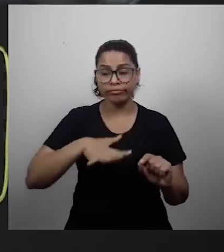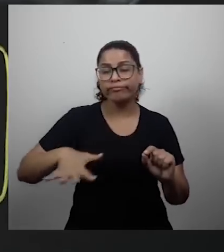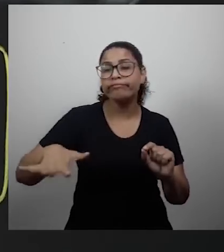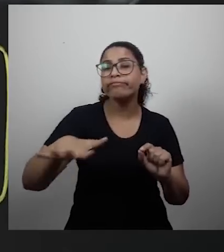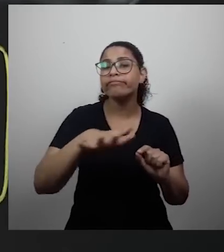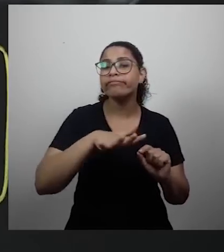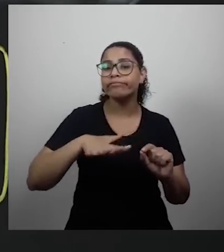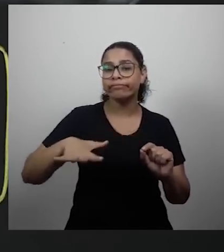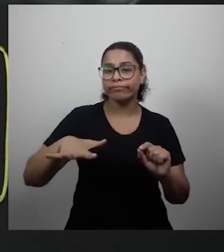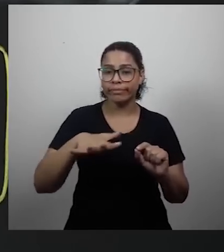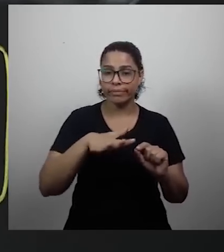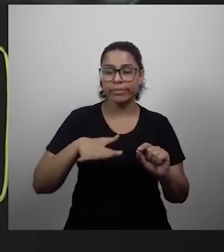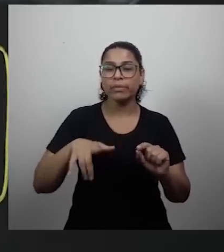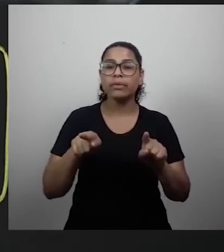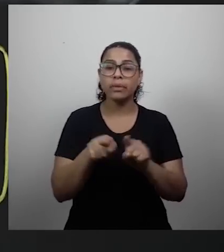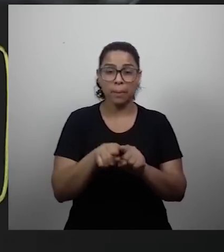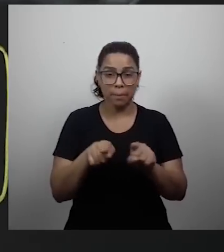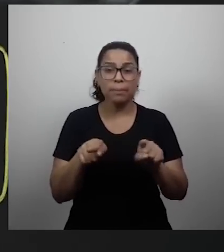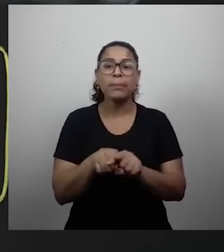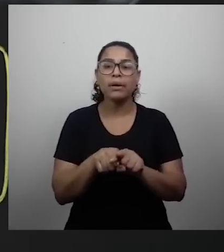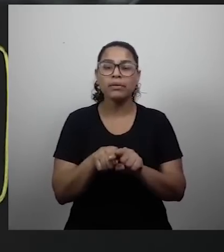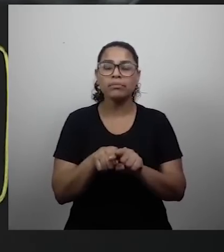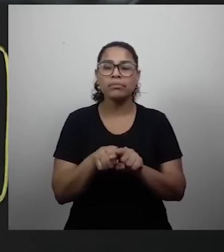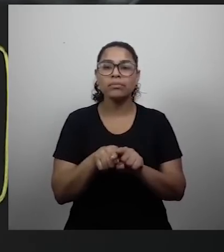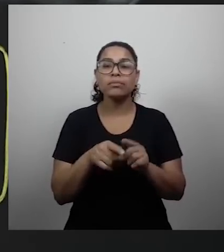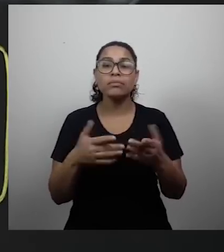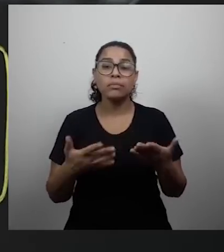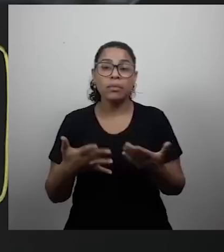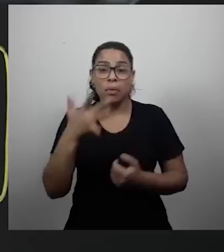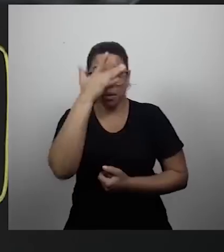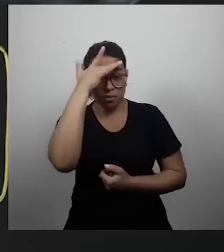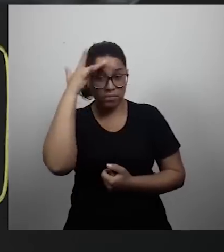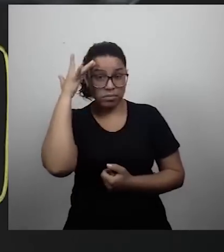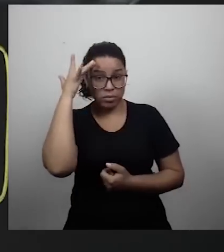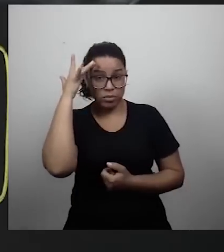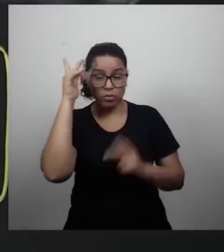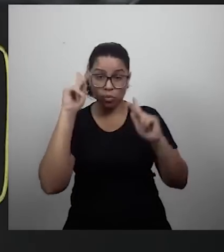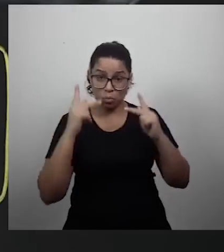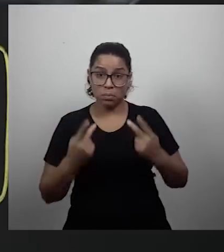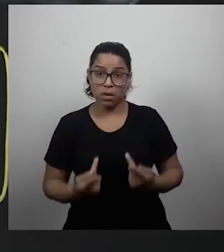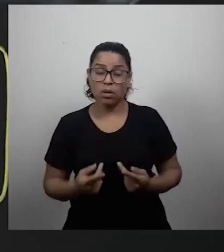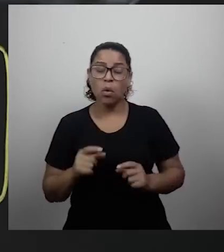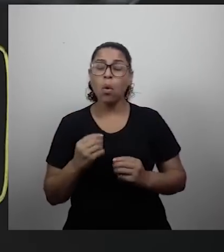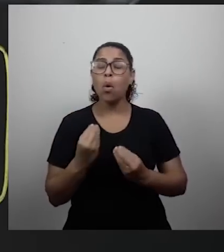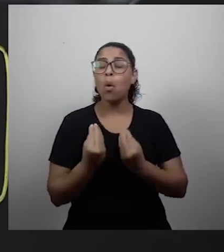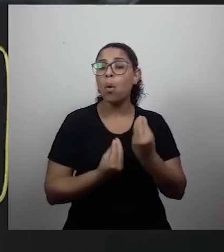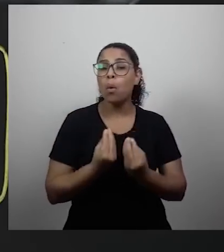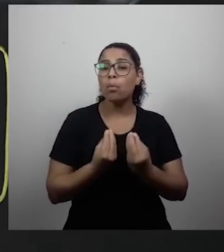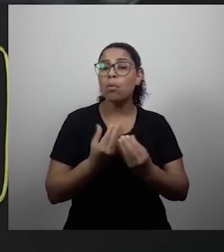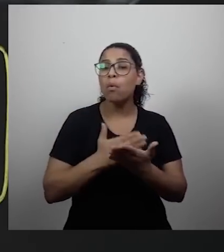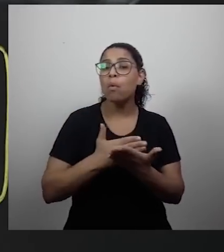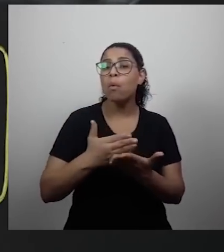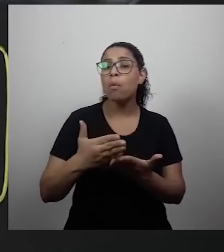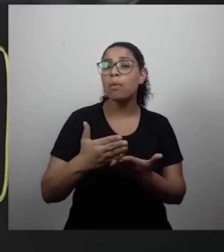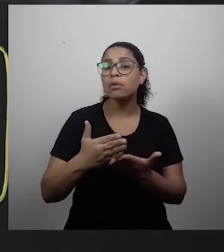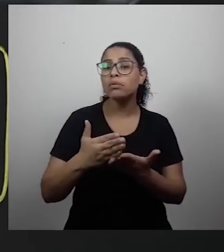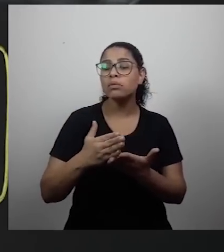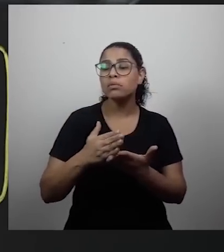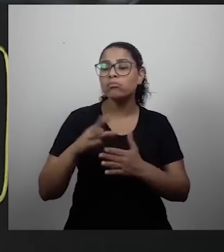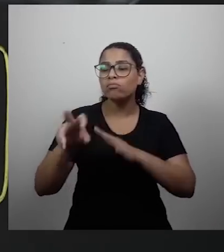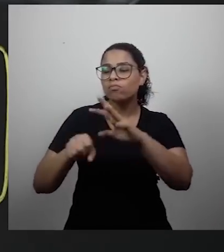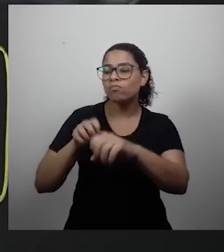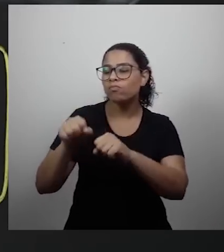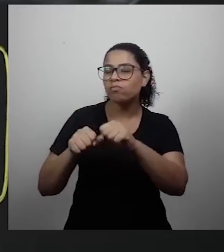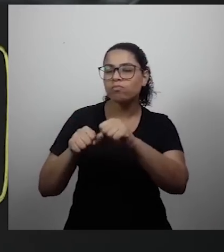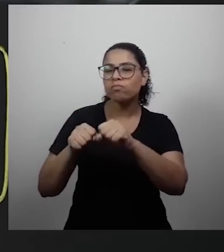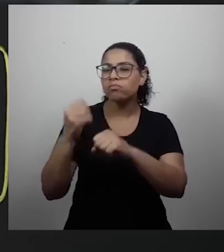Que agora os homens, as sociedades humanas, especialmente as industrializadas, começam a ter uma relação predatória com a natureza,